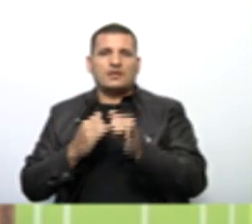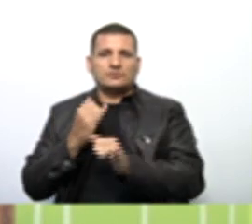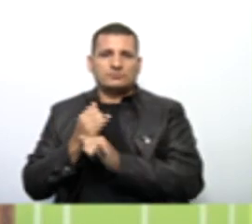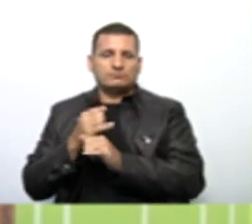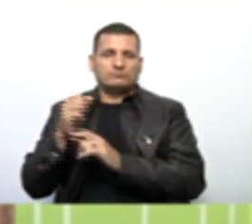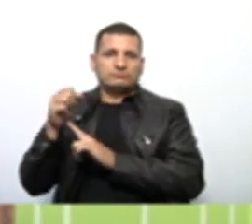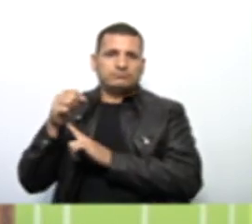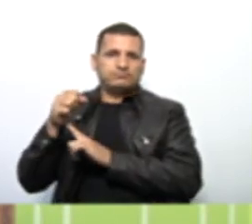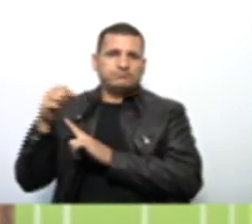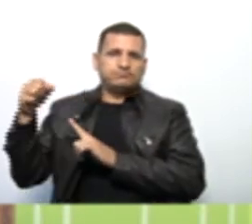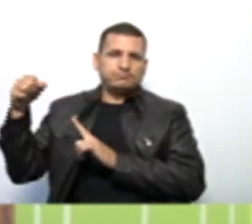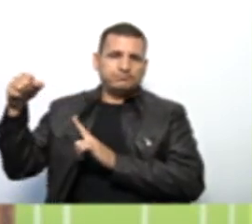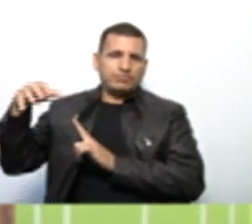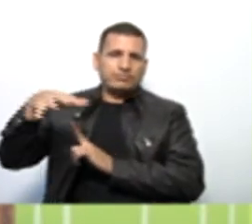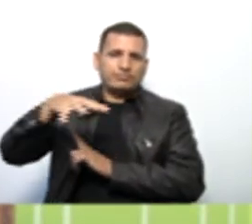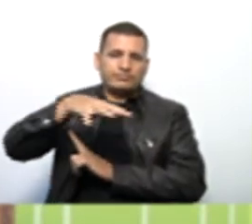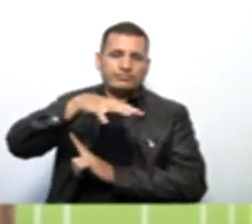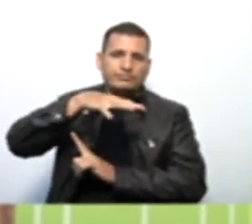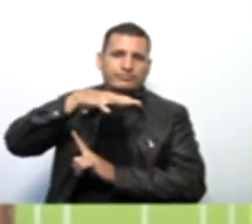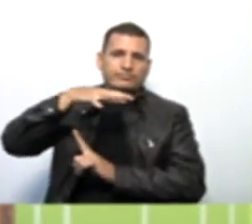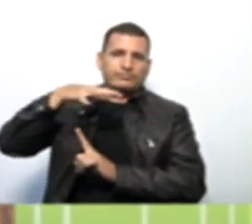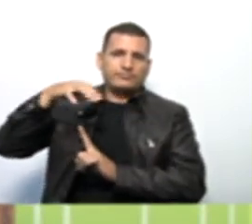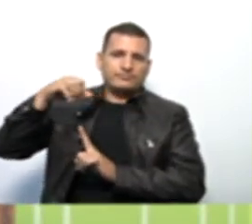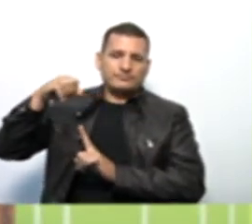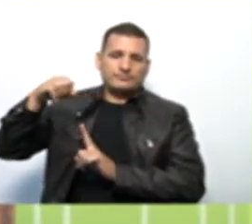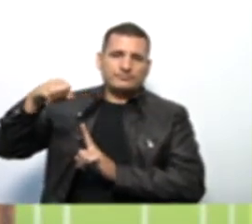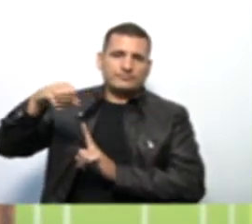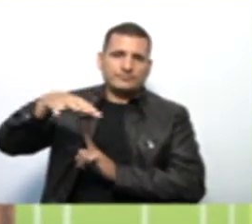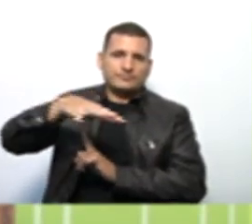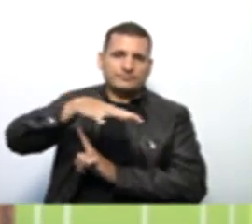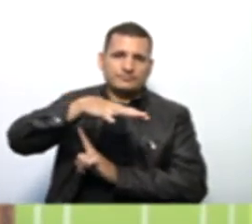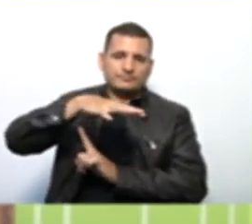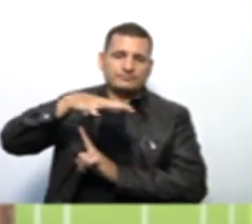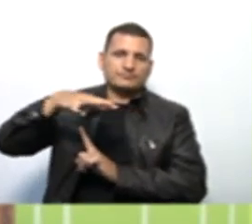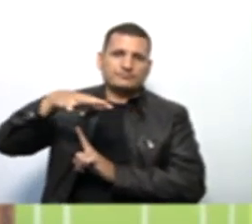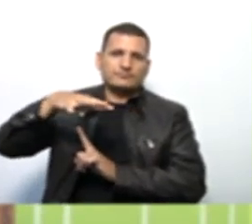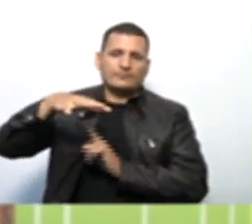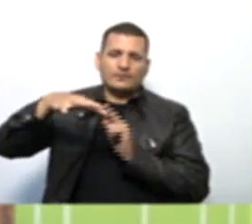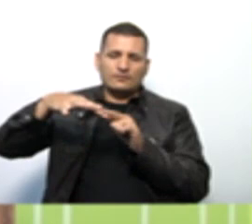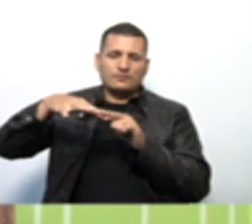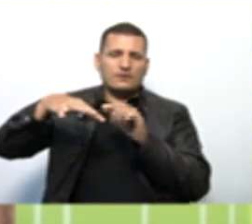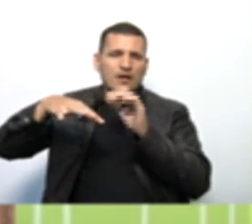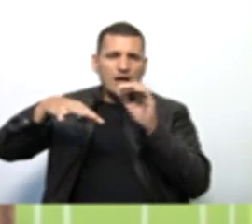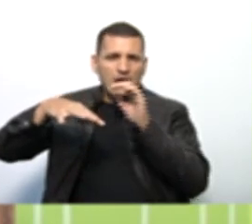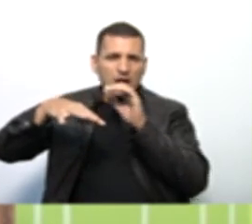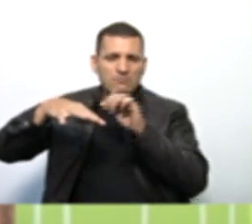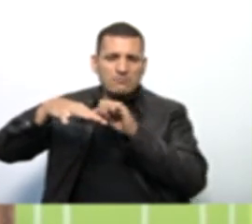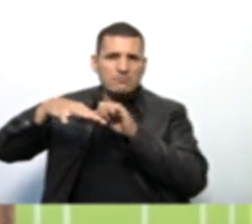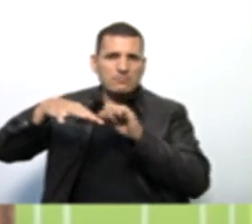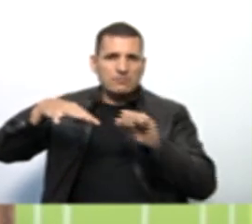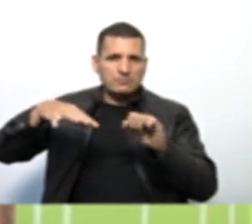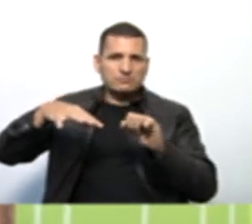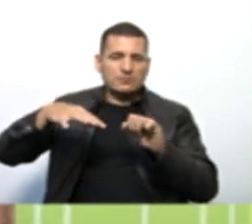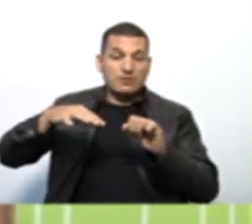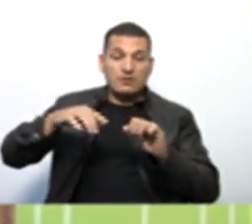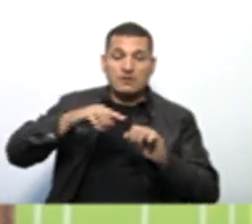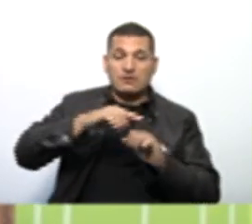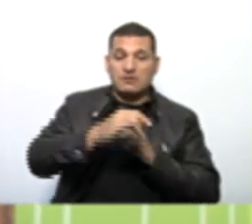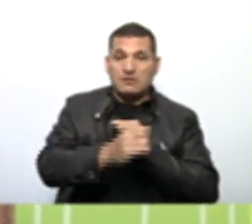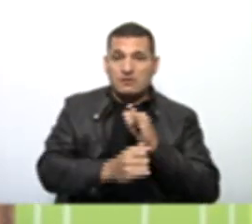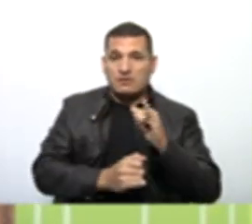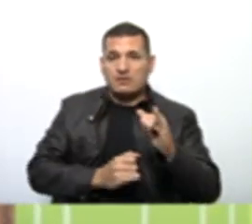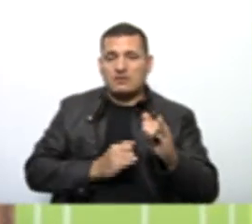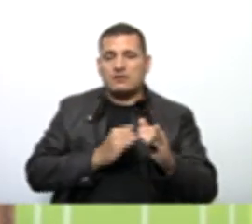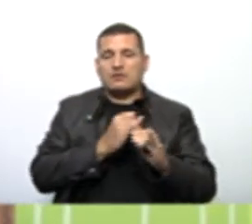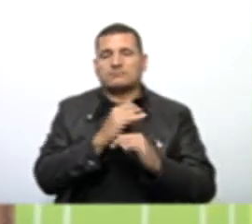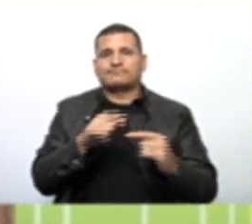então aquele sinal que você está recebendo aquela velocidade é pra você se conectar à internet mas que sabe disso então